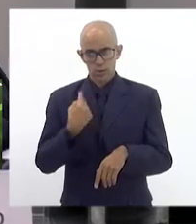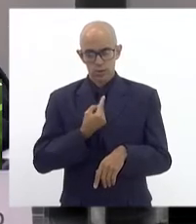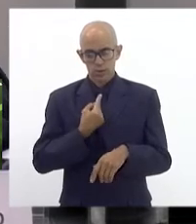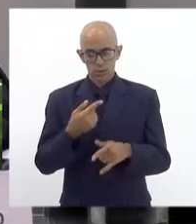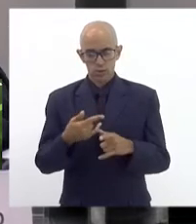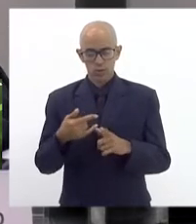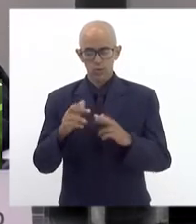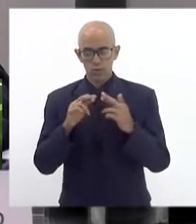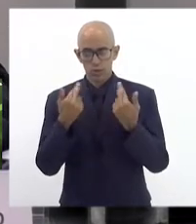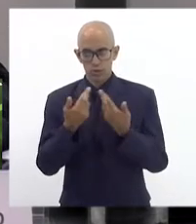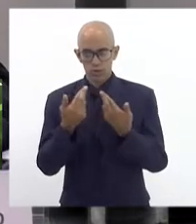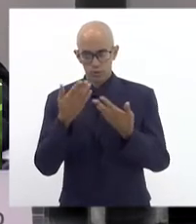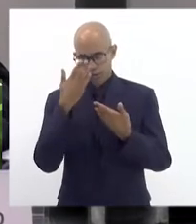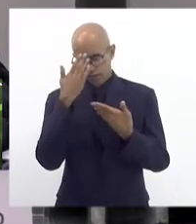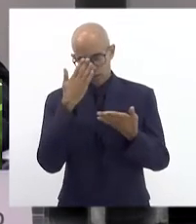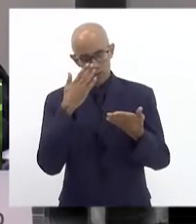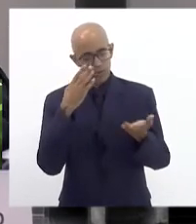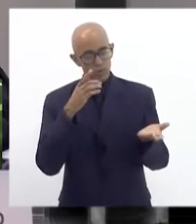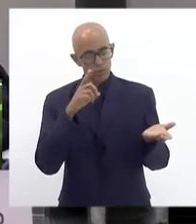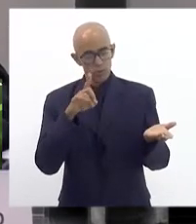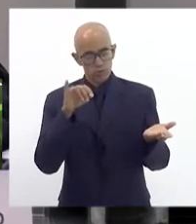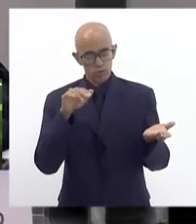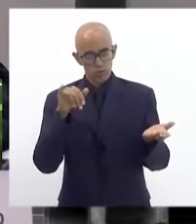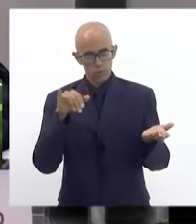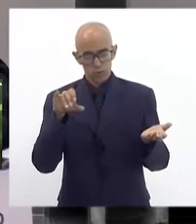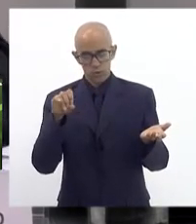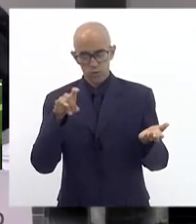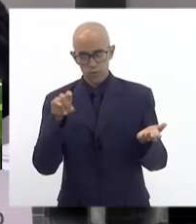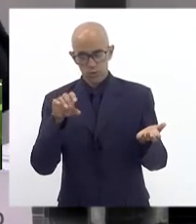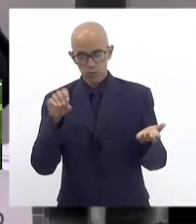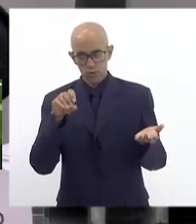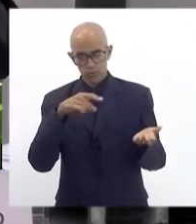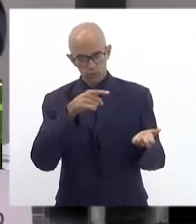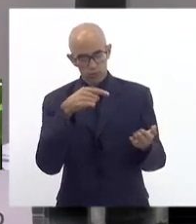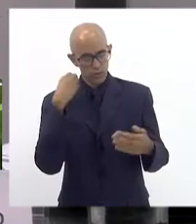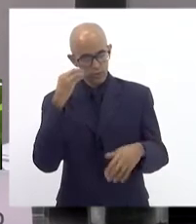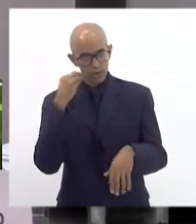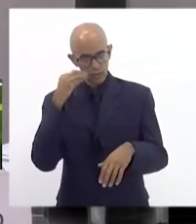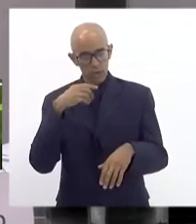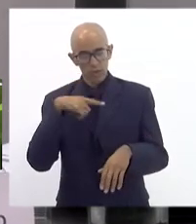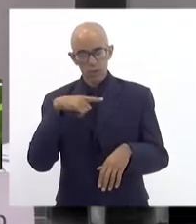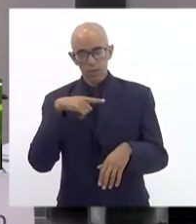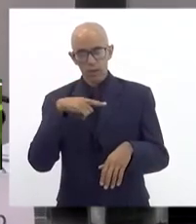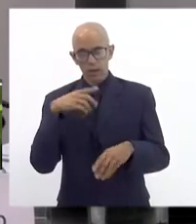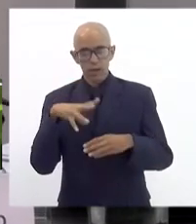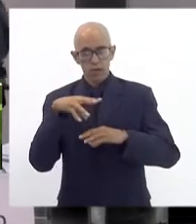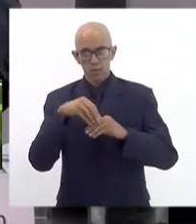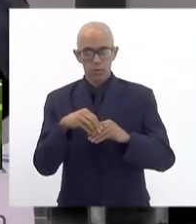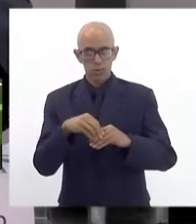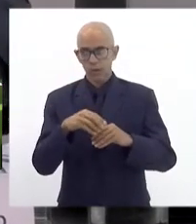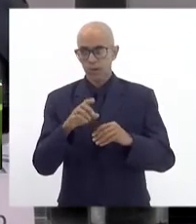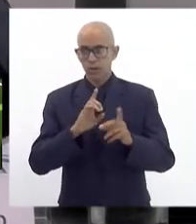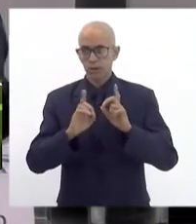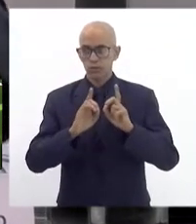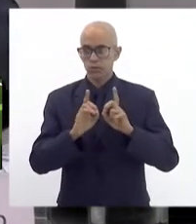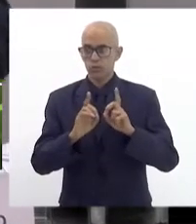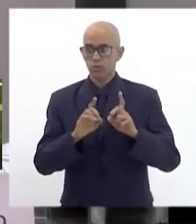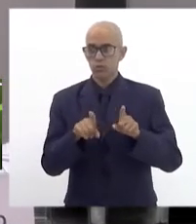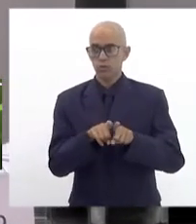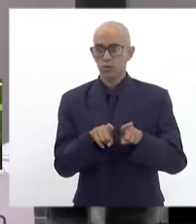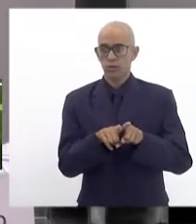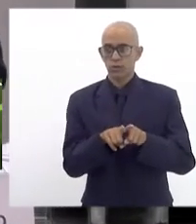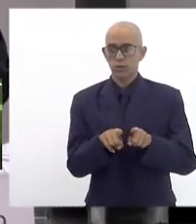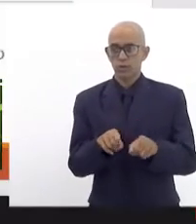enfim. Então, agradeço, Dionísio, por sua presença, você que é um deputado tão experiente e contribui com sua trajetória aí nas nossas discussões aqui.